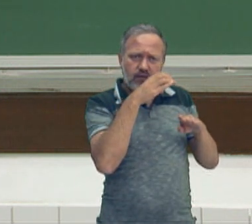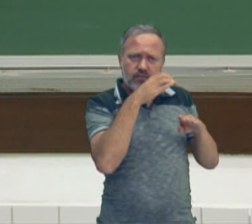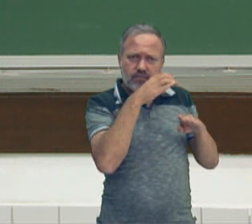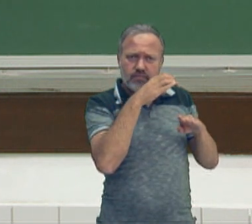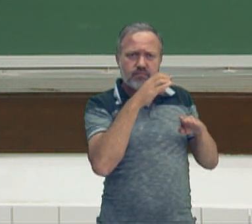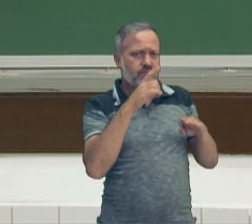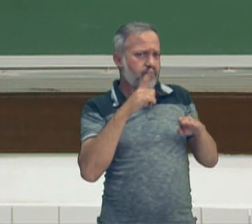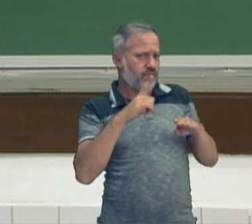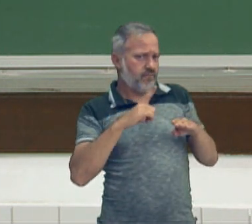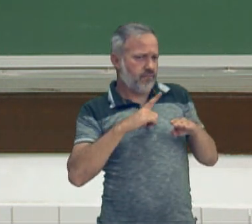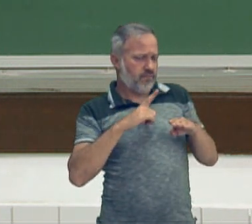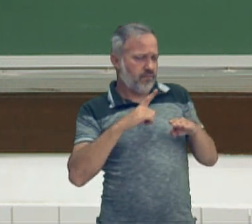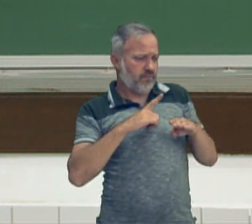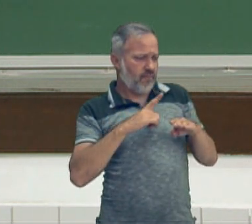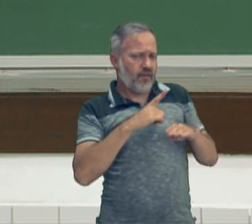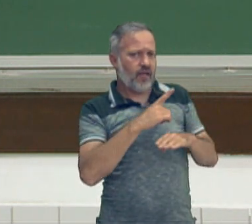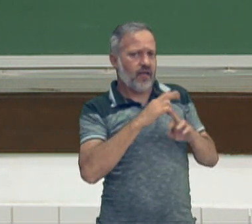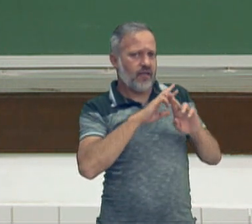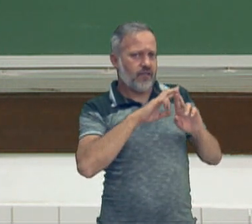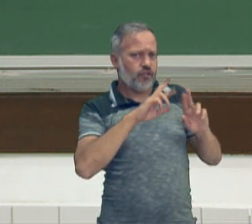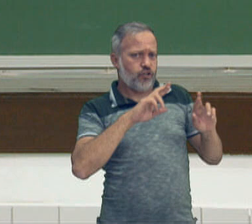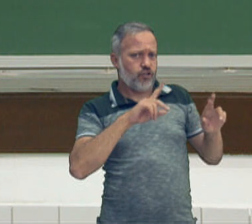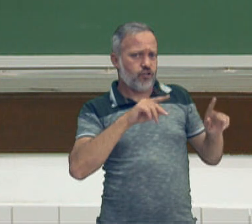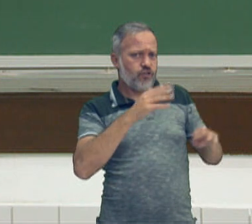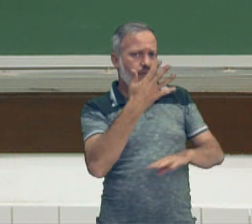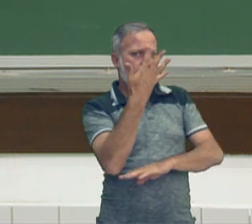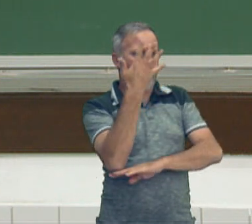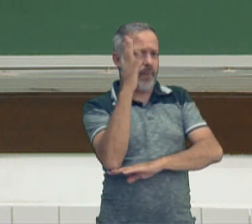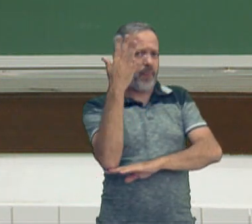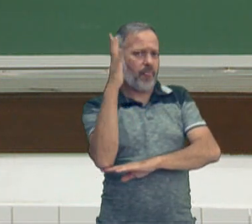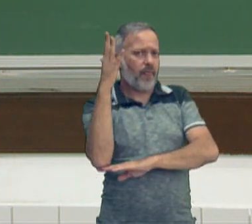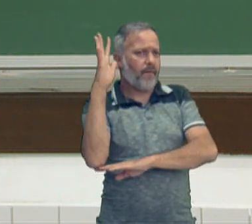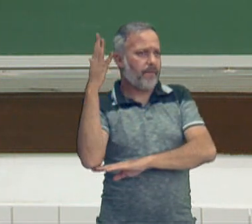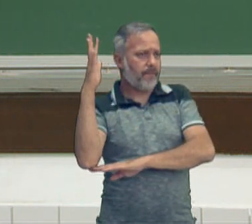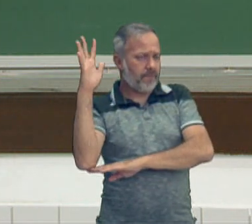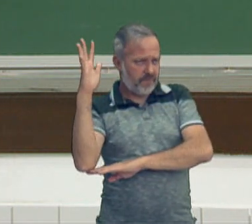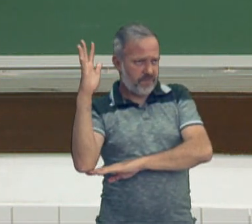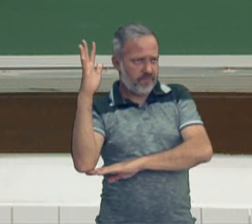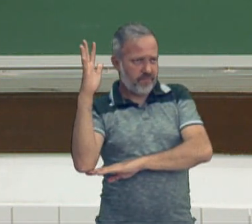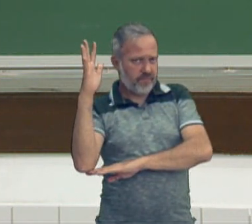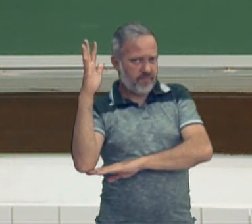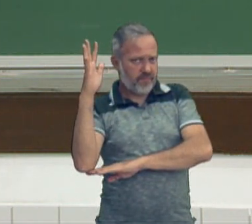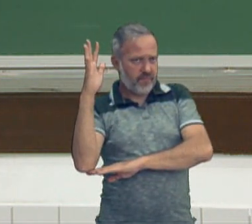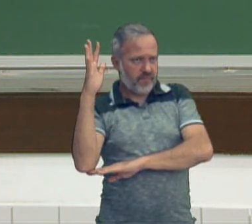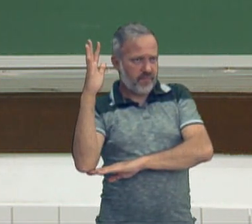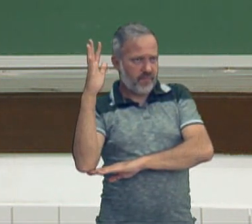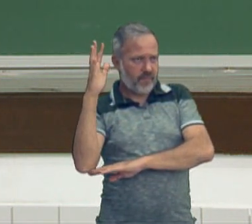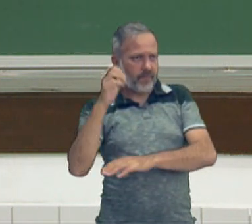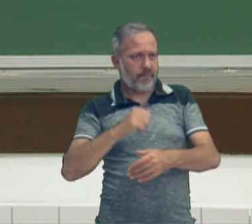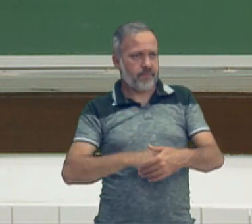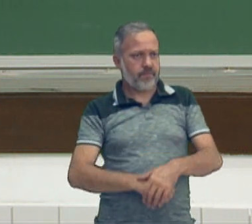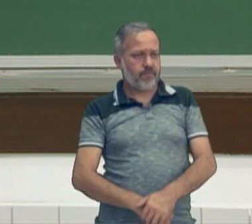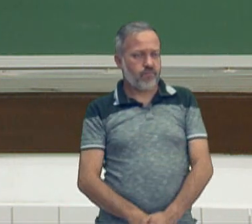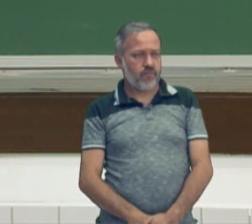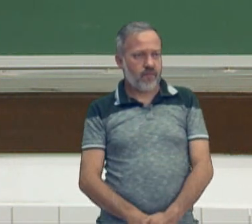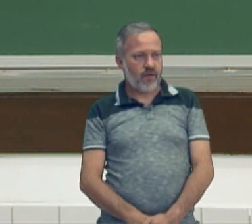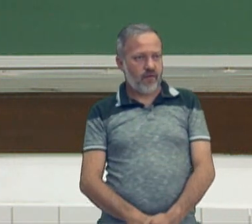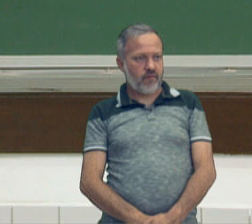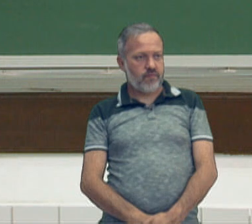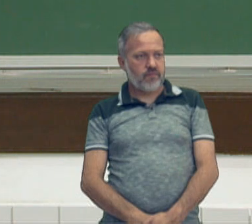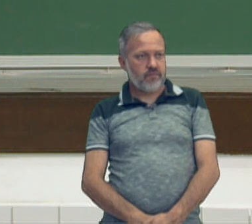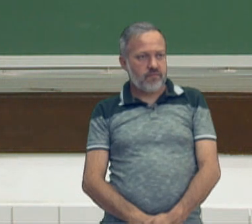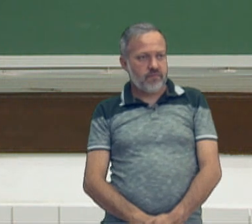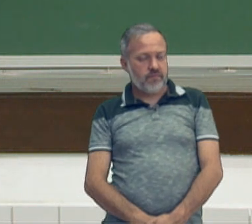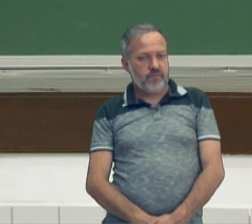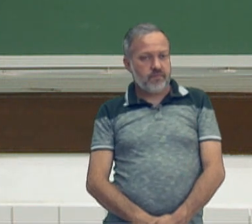de biodiversidade da vegetação, em termos de biodiversidade até da própria fauna, ok? E aí nós